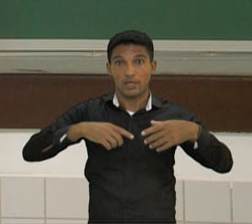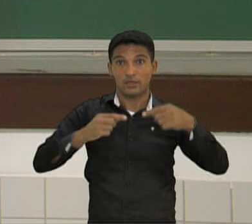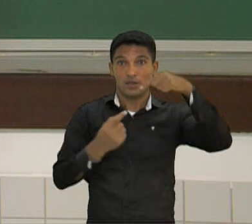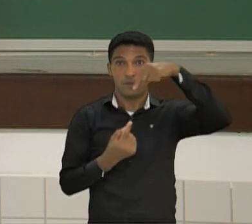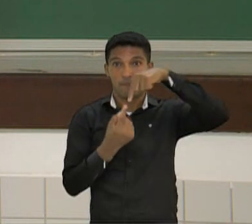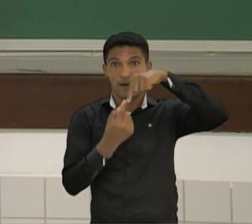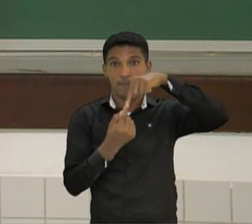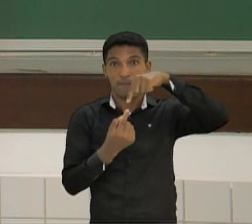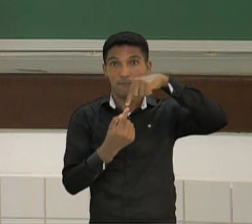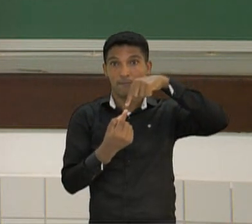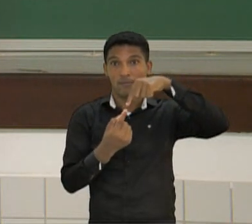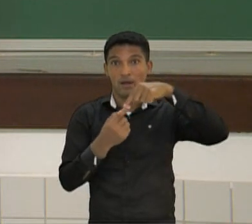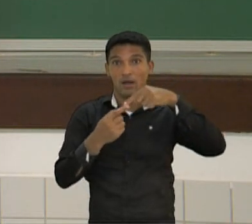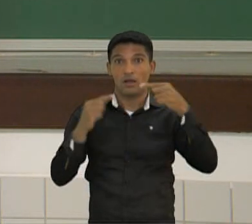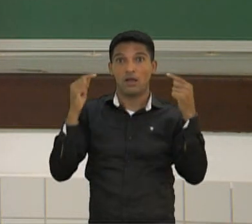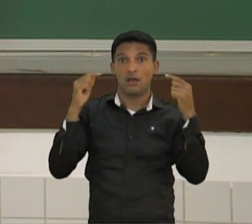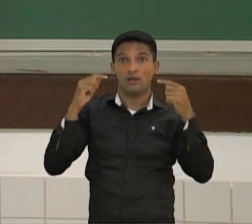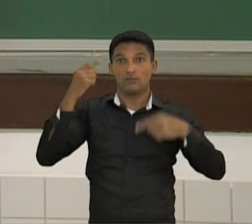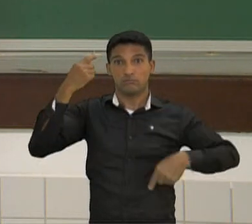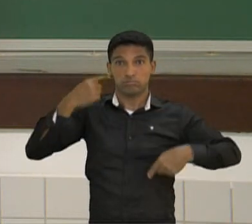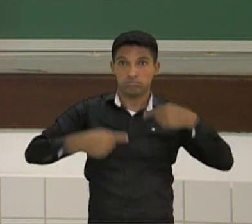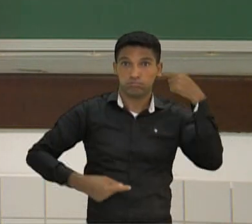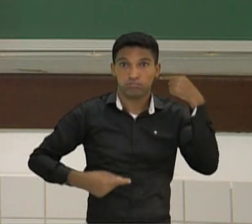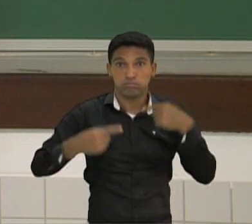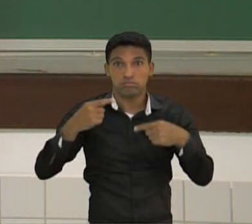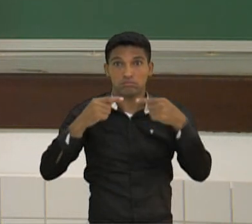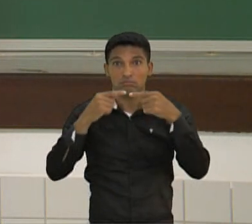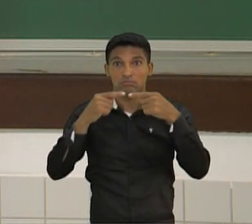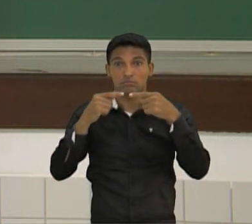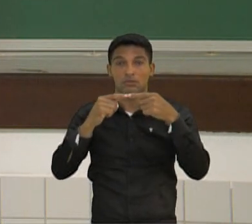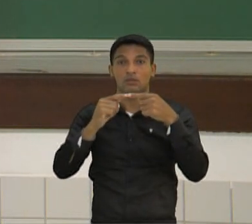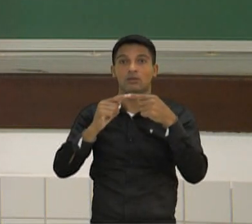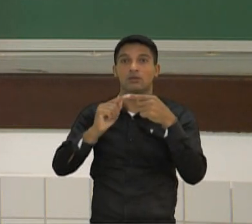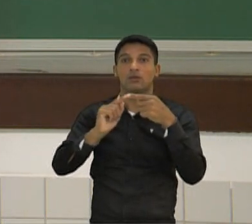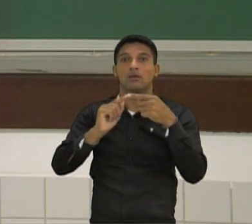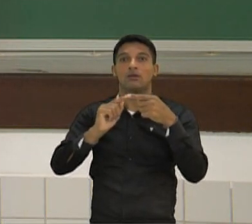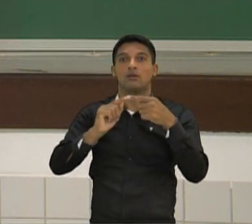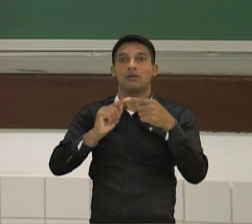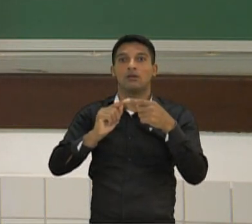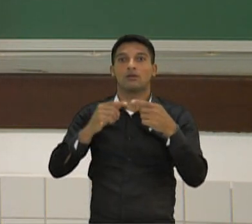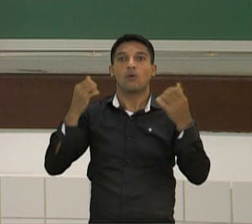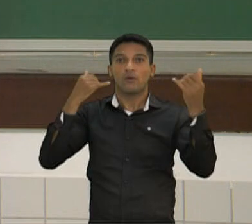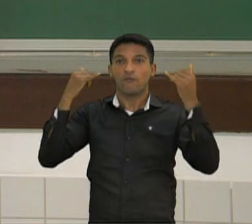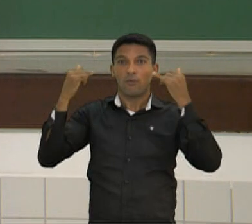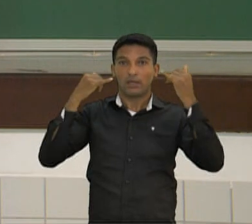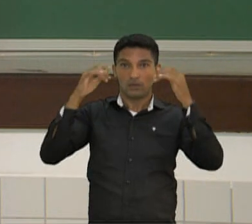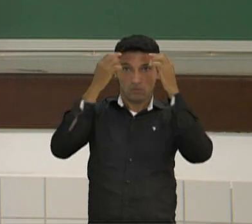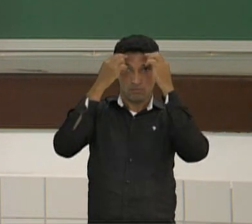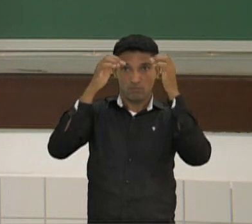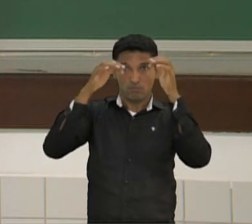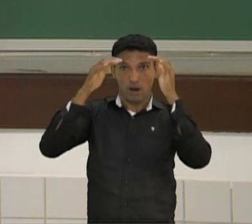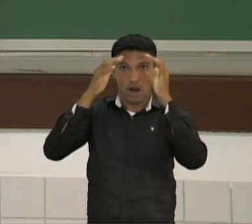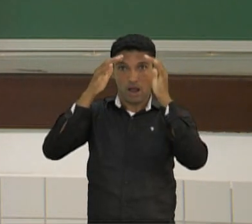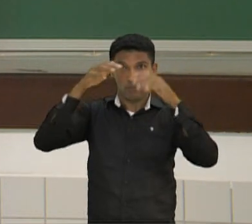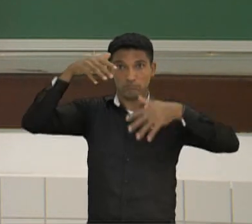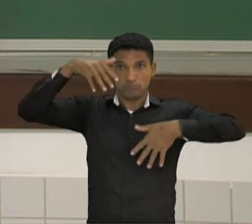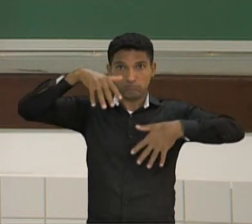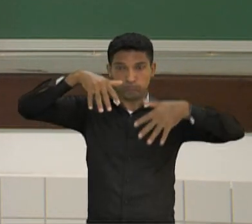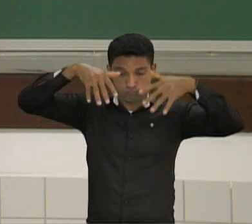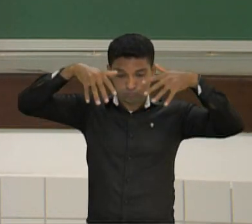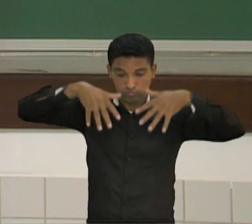por meio de hormônios, pelo sistema endócrino, e a comunicação pelo sistema nervoso. Vamos entender como que isso